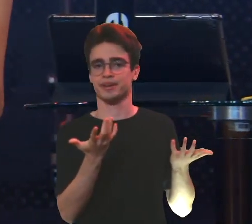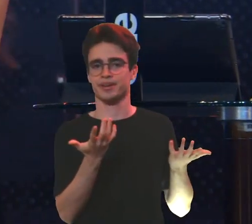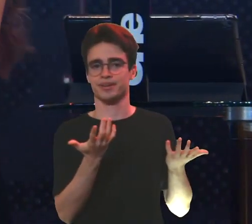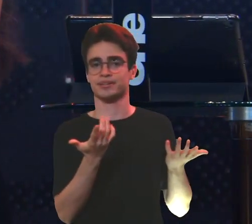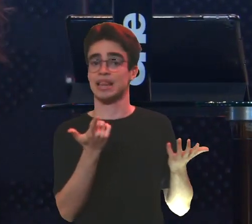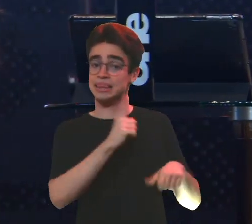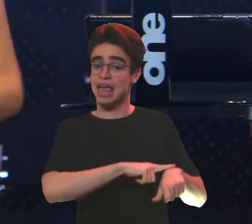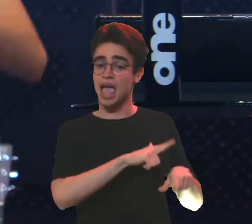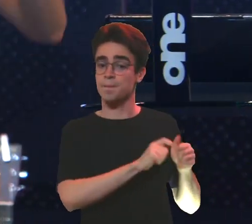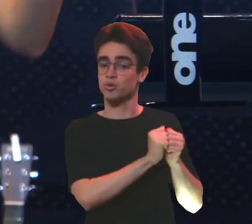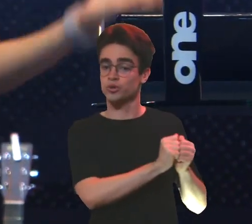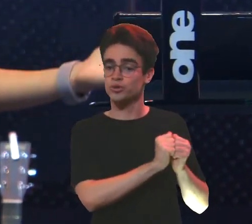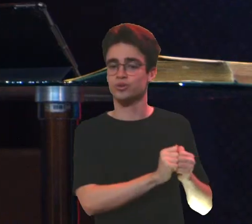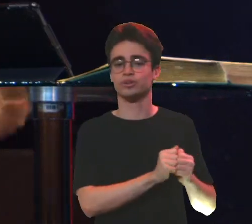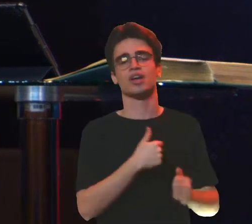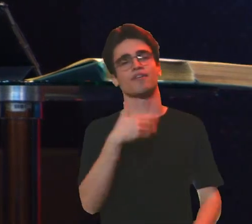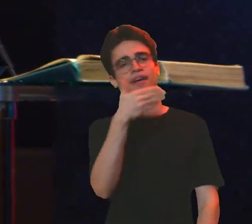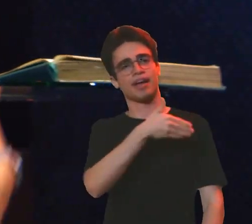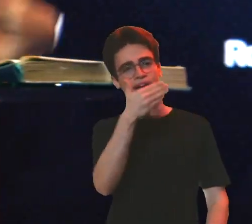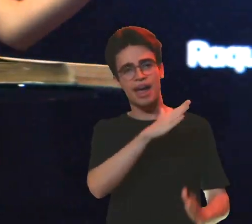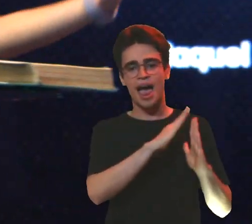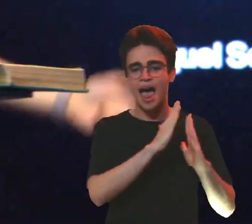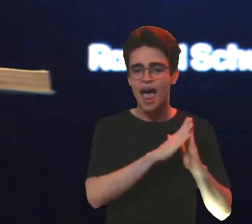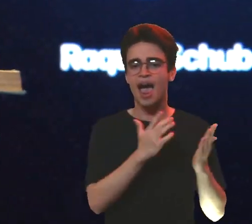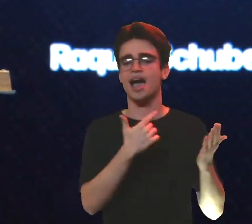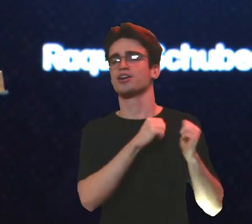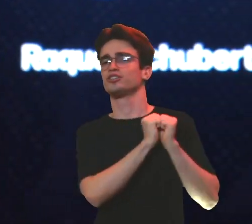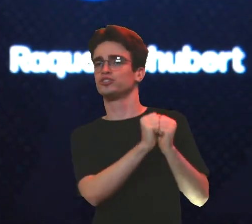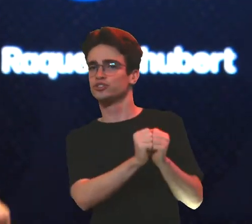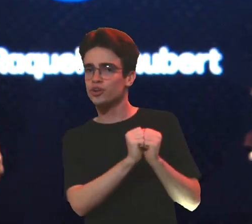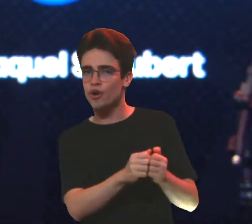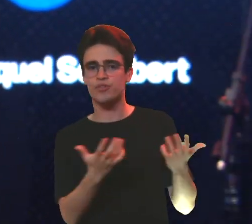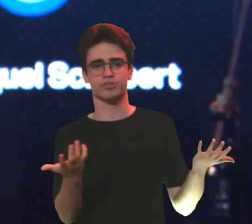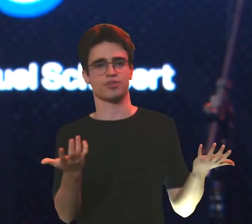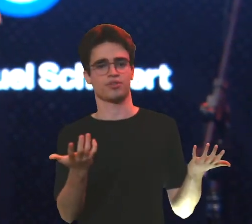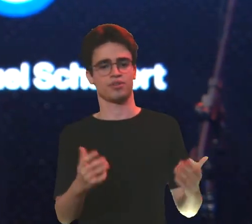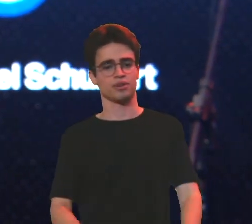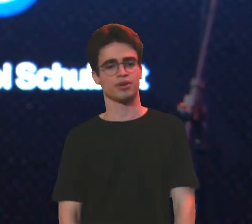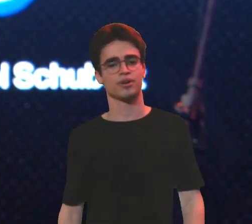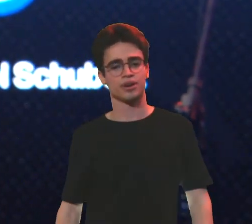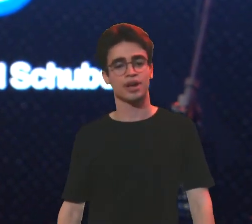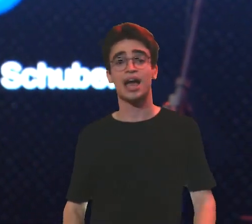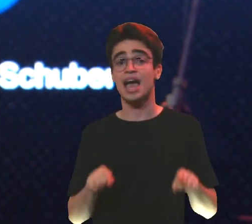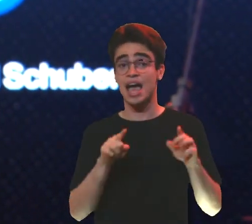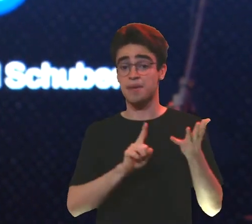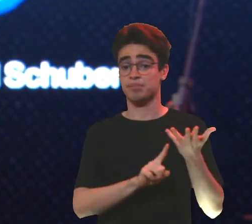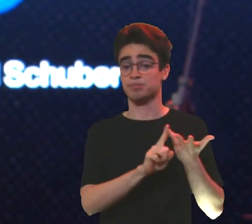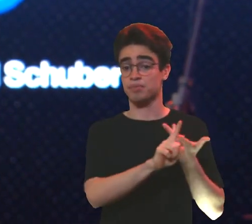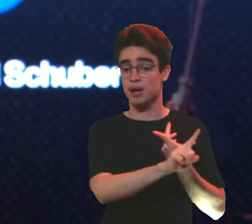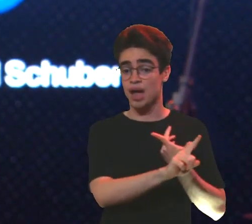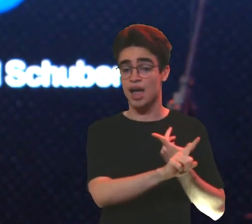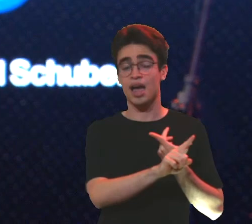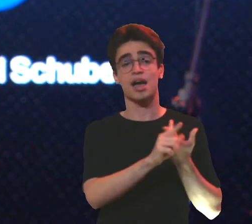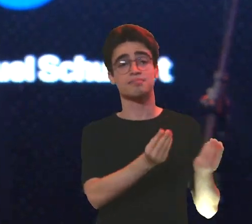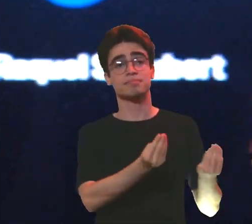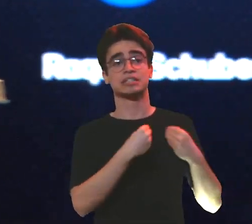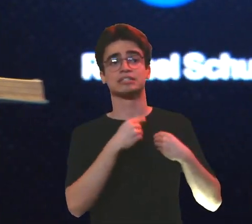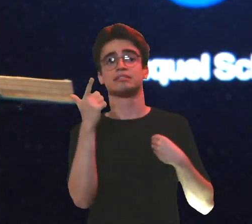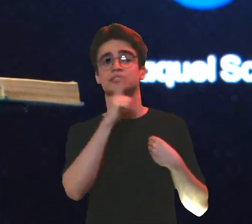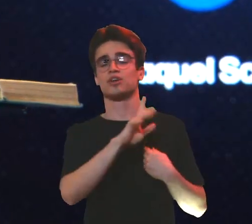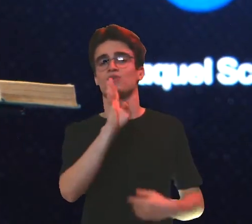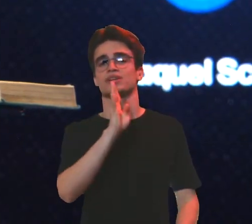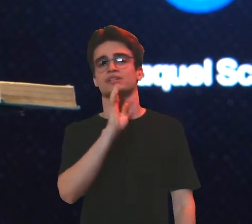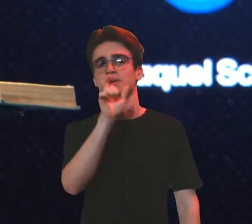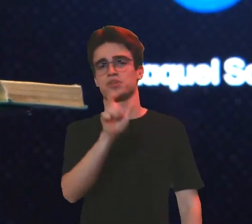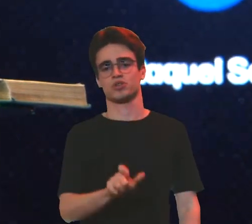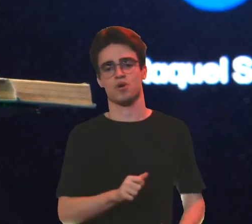Passando tempo. Você vai na casa da pessoa, você sai junto. essas coisas nos levam a conhecer